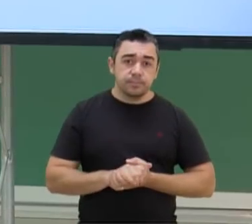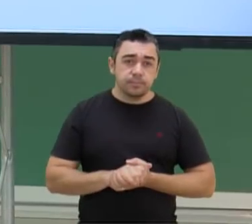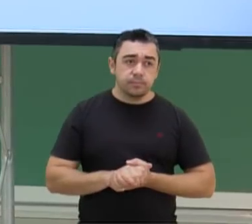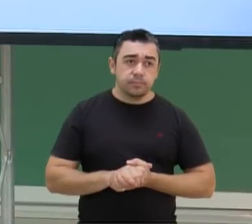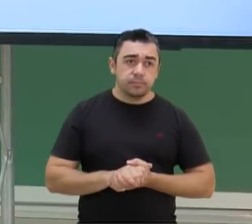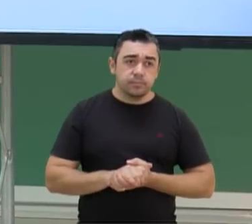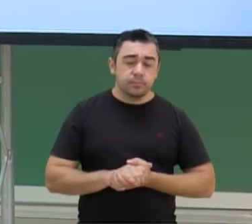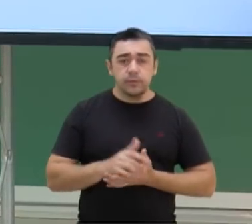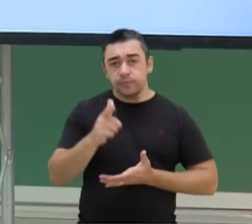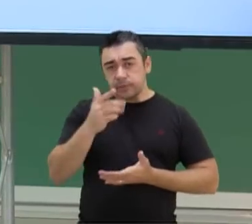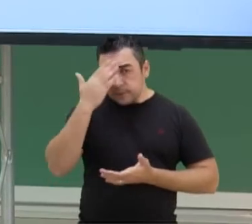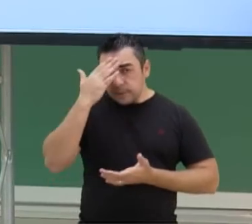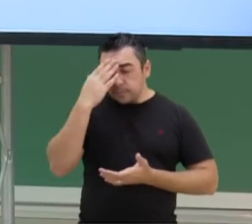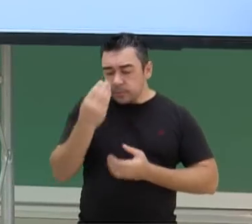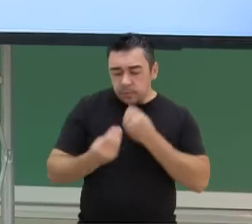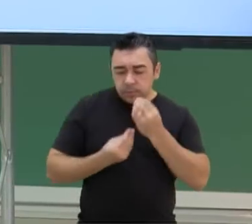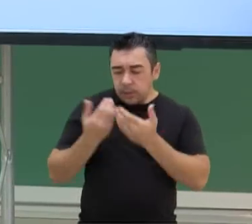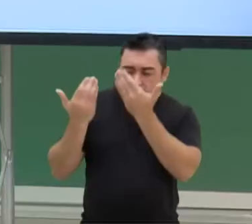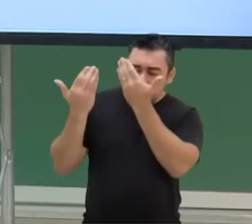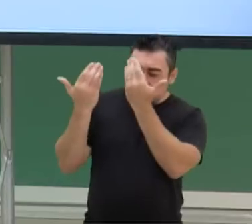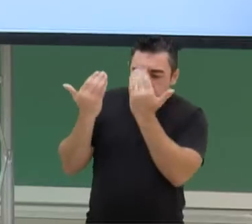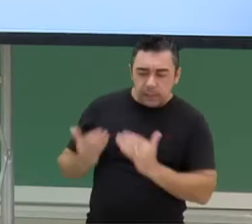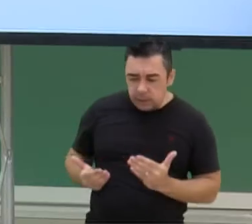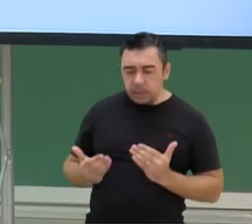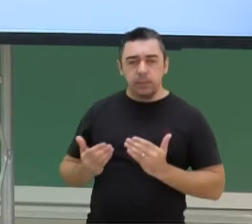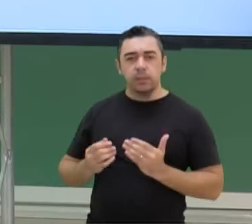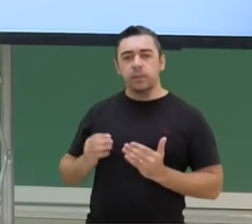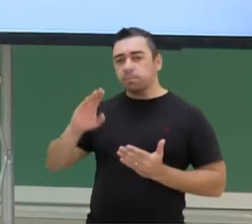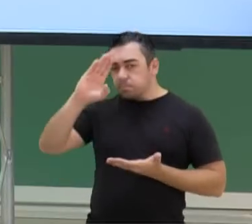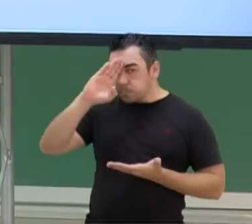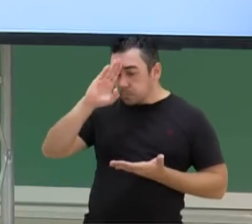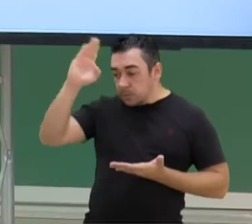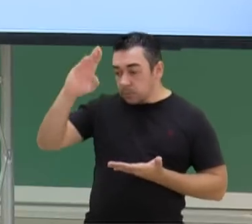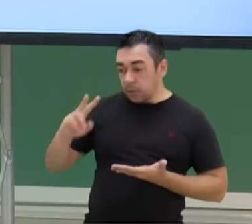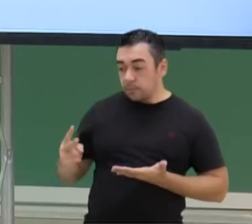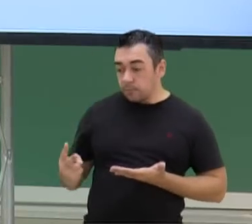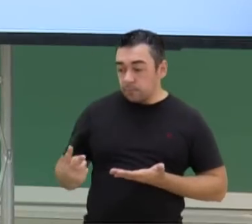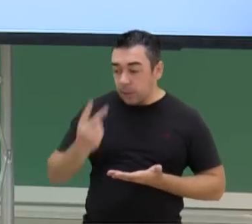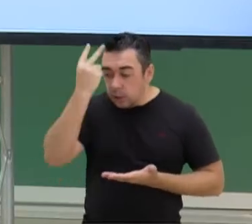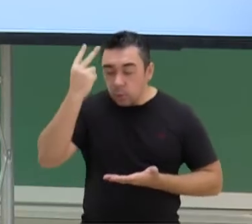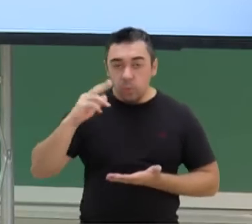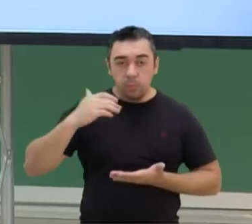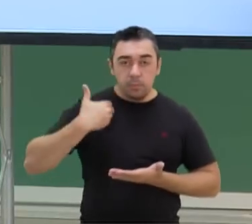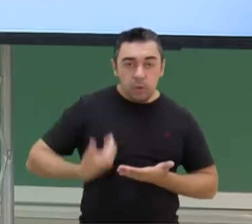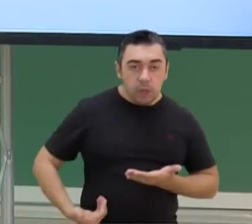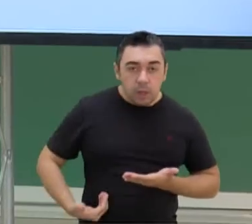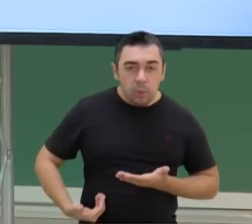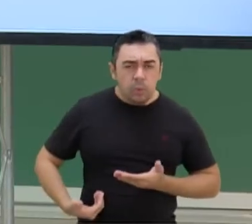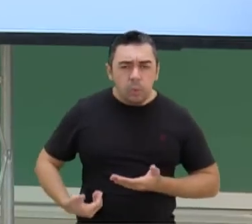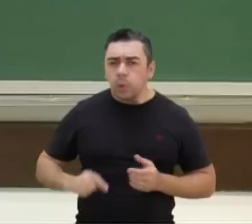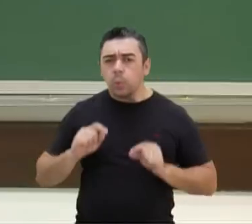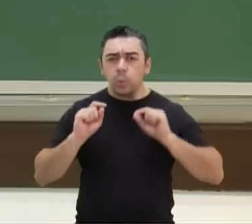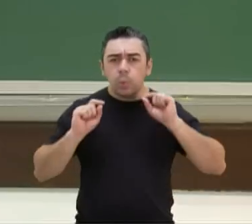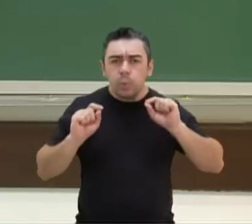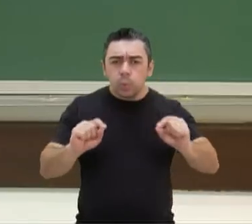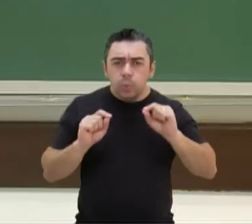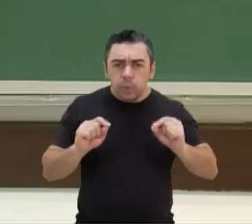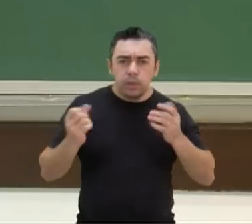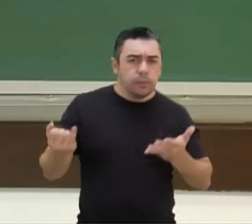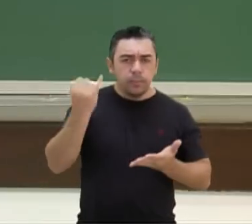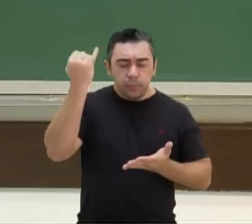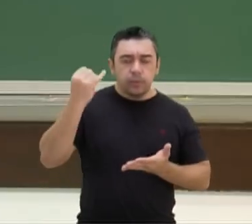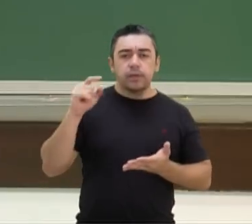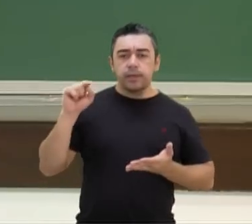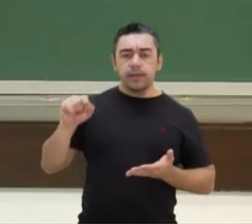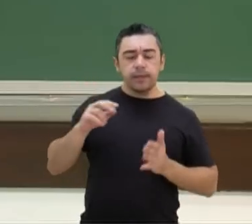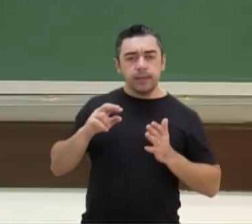medida para avaliar qual é o principal valor moral daquela religião. O que é mais importante para aquela religião,